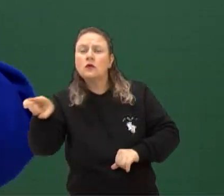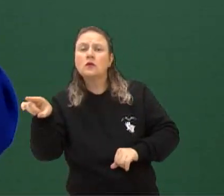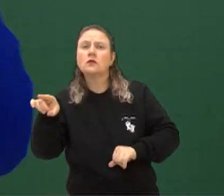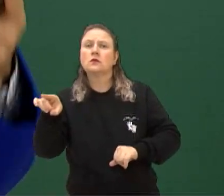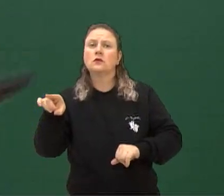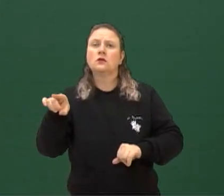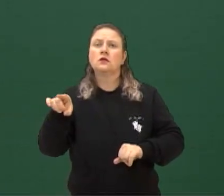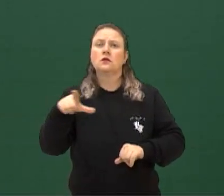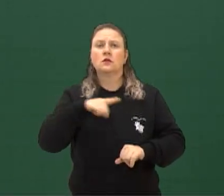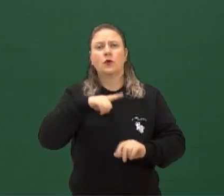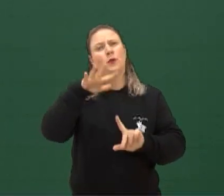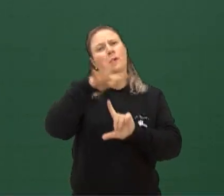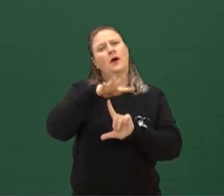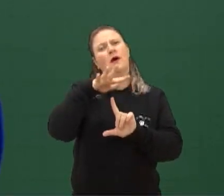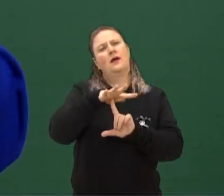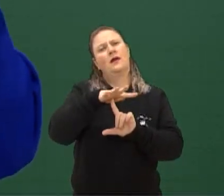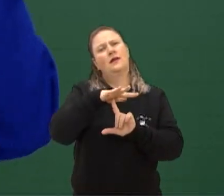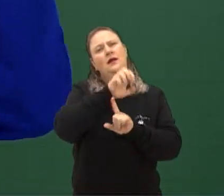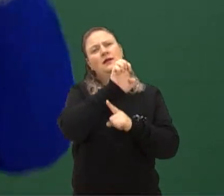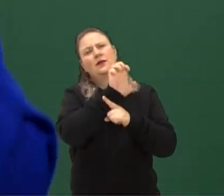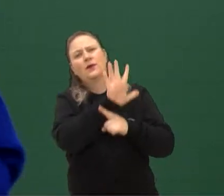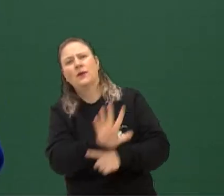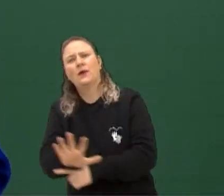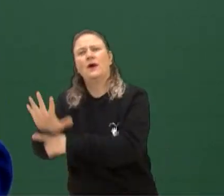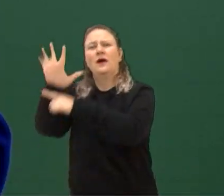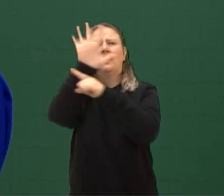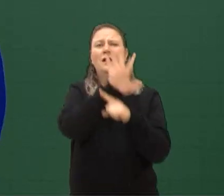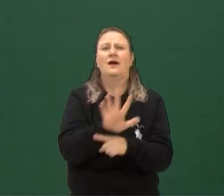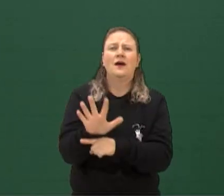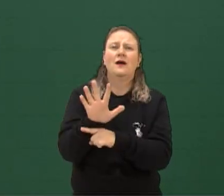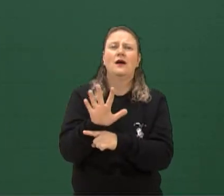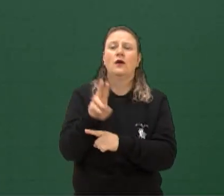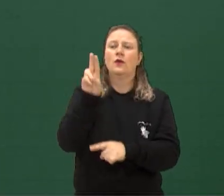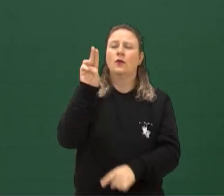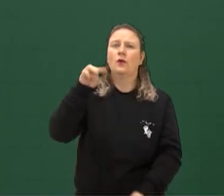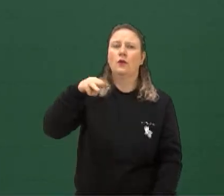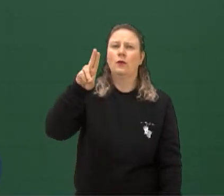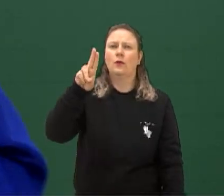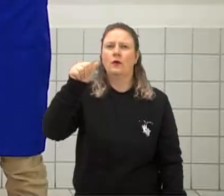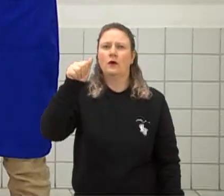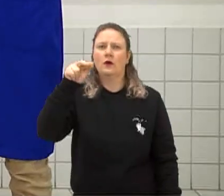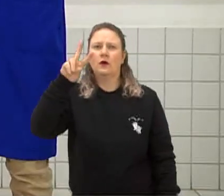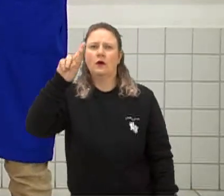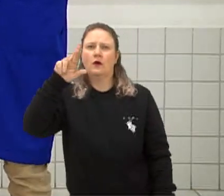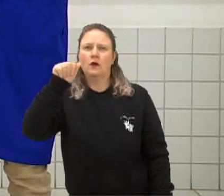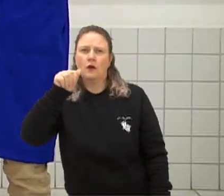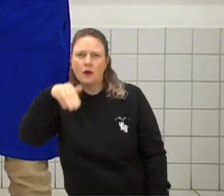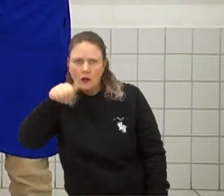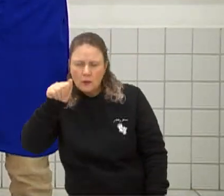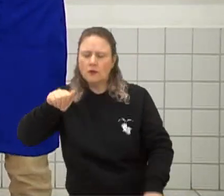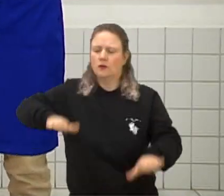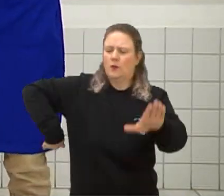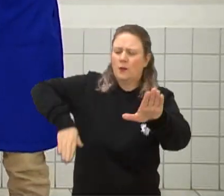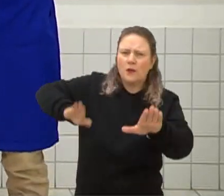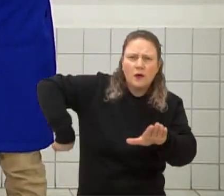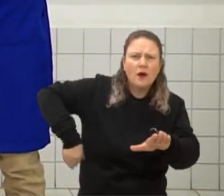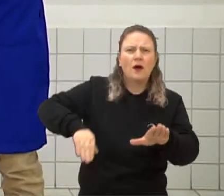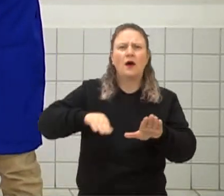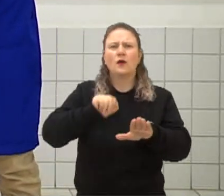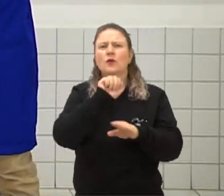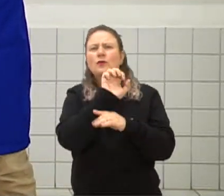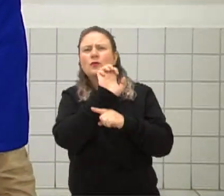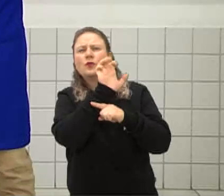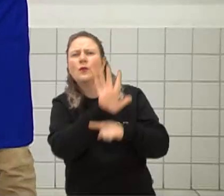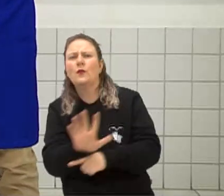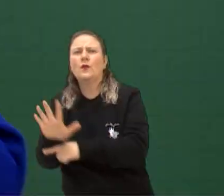longo desse meu Paraná, aí, né? O pessoal lá do noroeste, de Umuarama, de pessoal do litoral, professor pessoal Alexandre. do litoral, olha que bacana